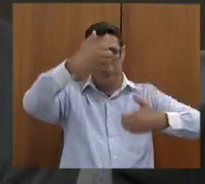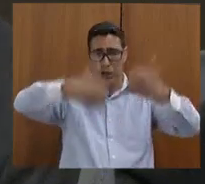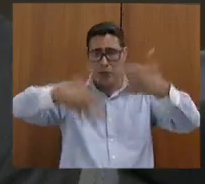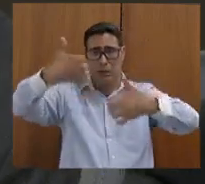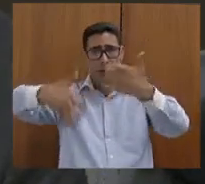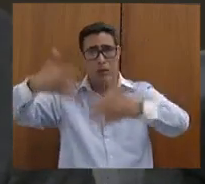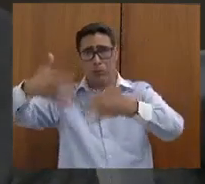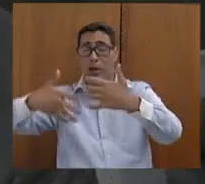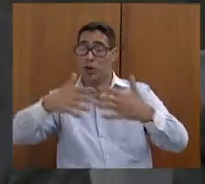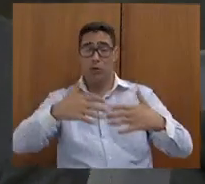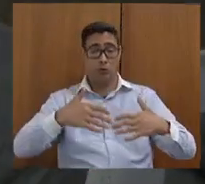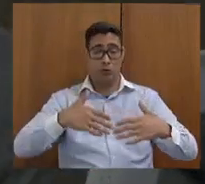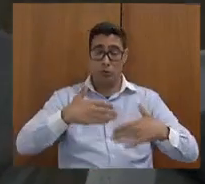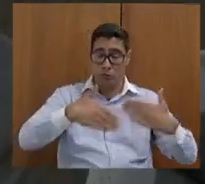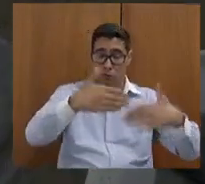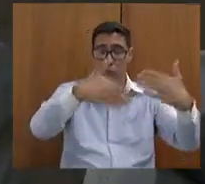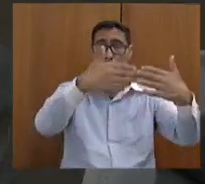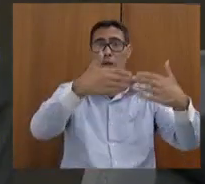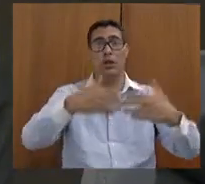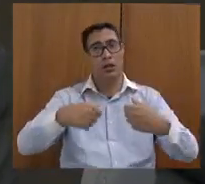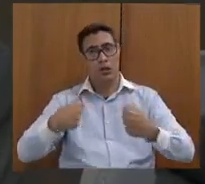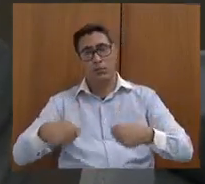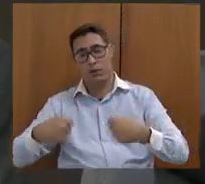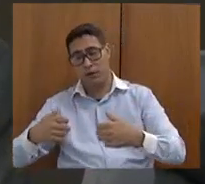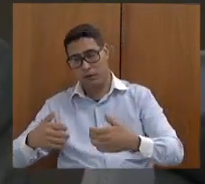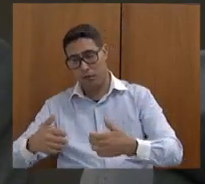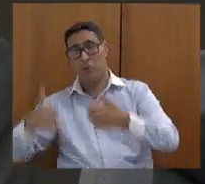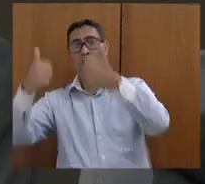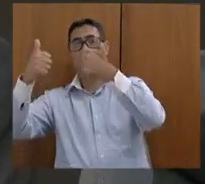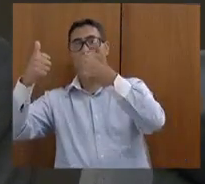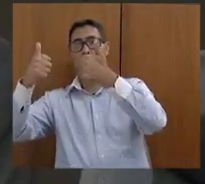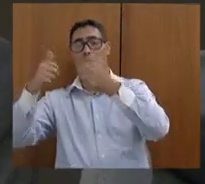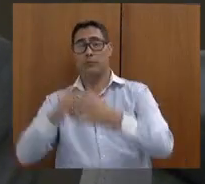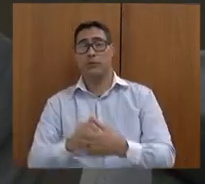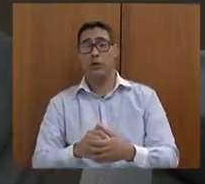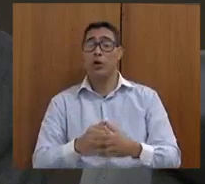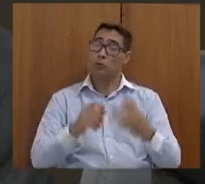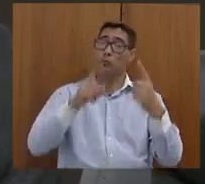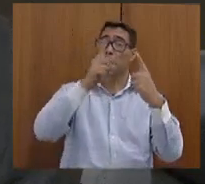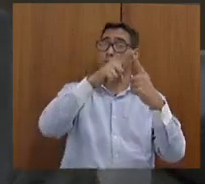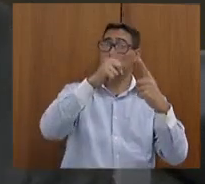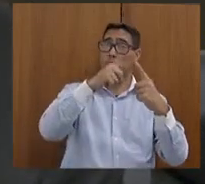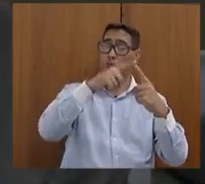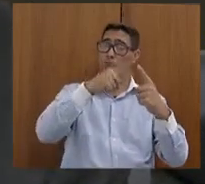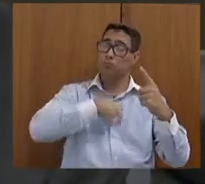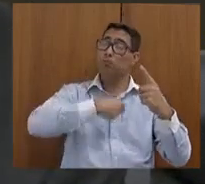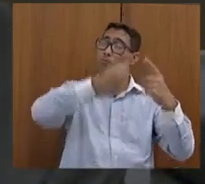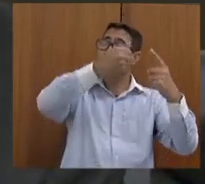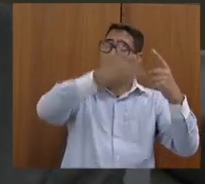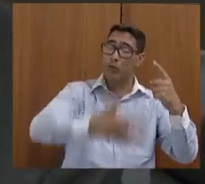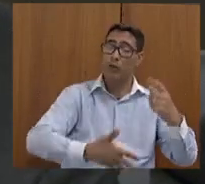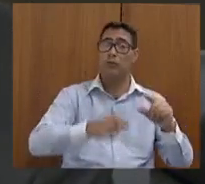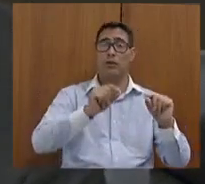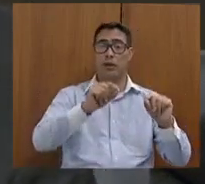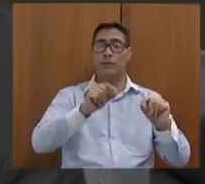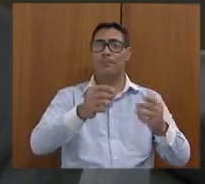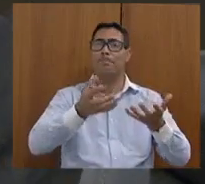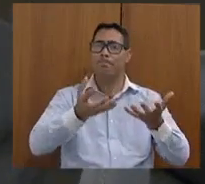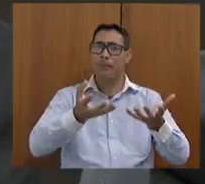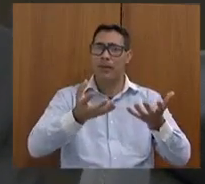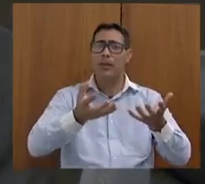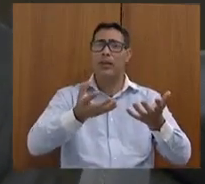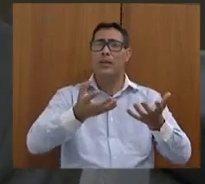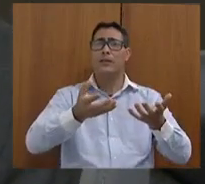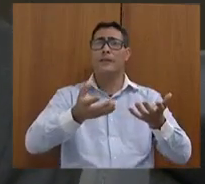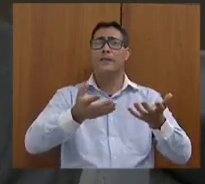feitos e o que precisamos reforçar um deles eu gostaria secretário de pedir um olhar mais